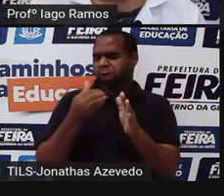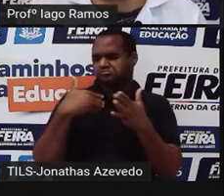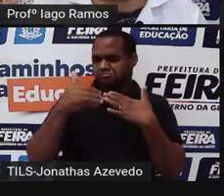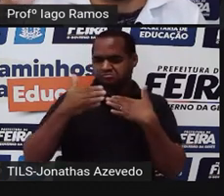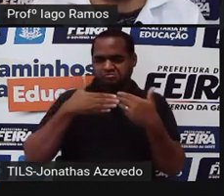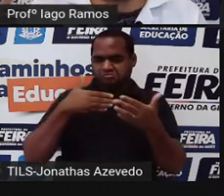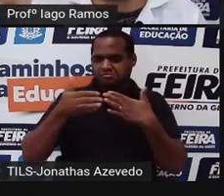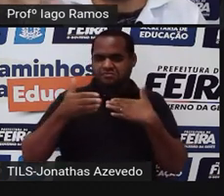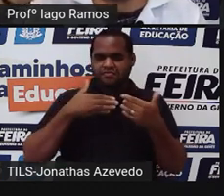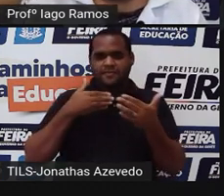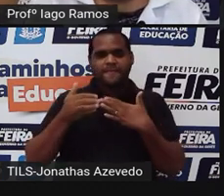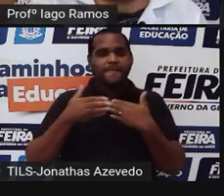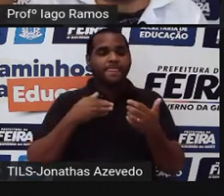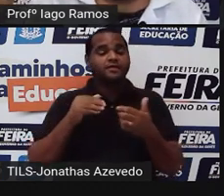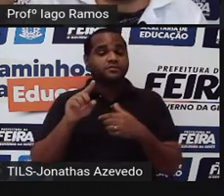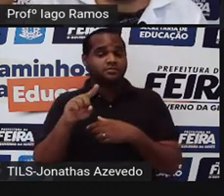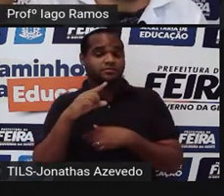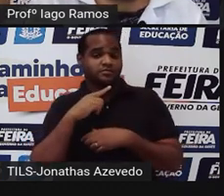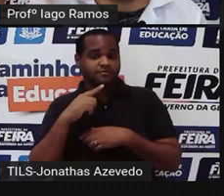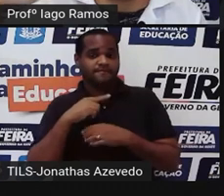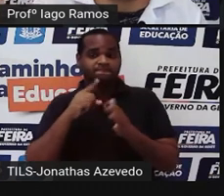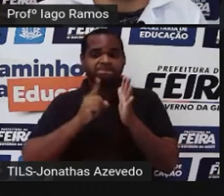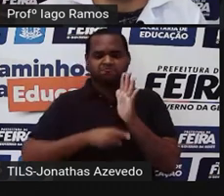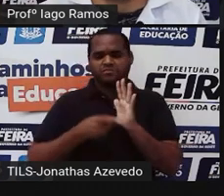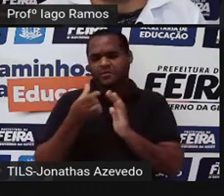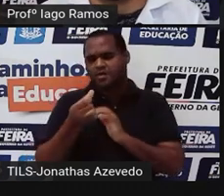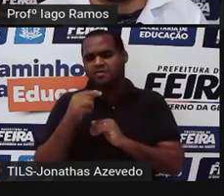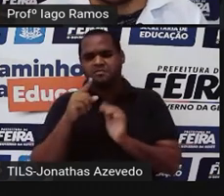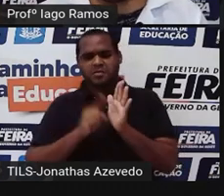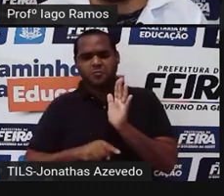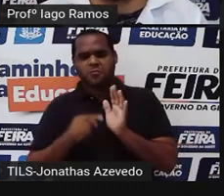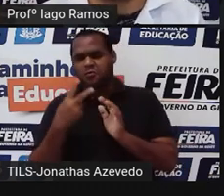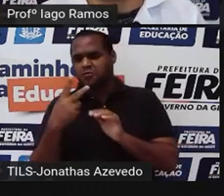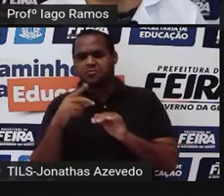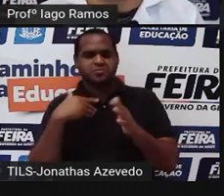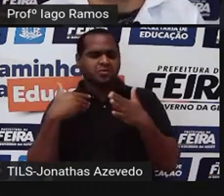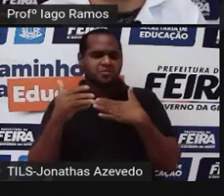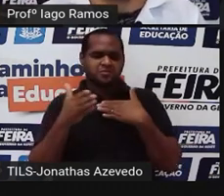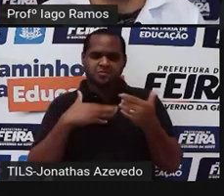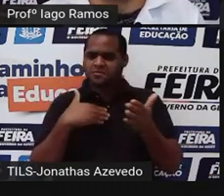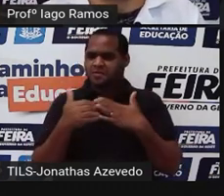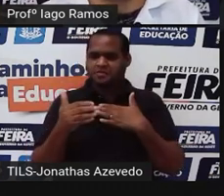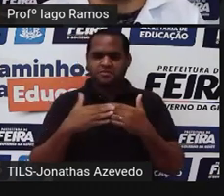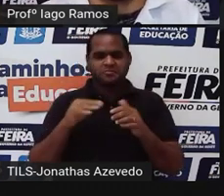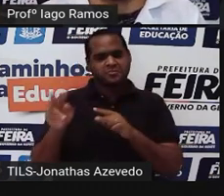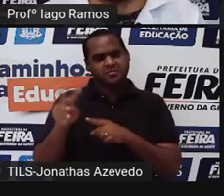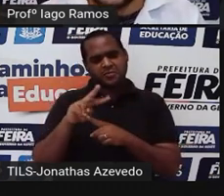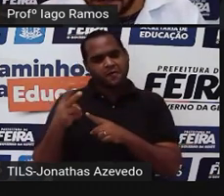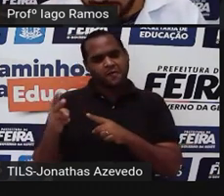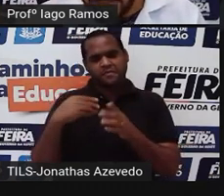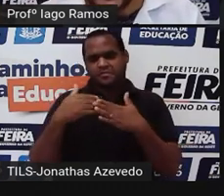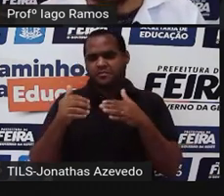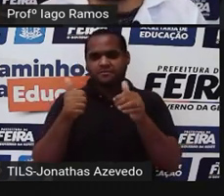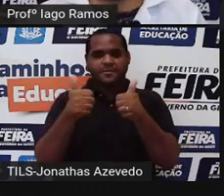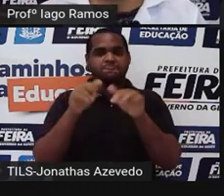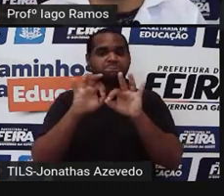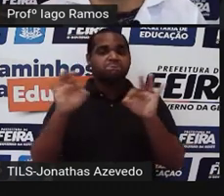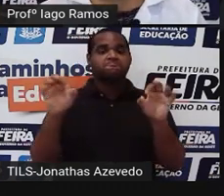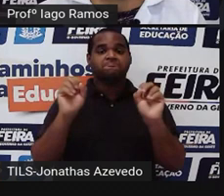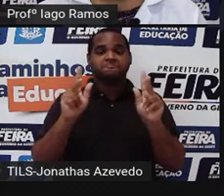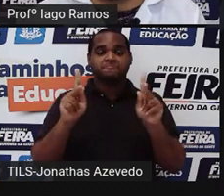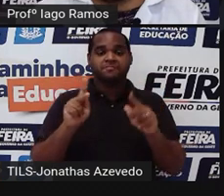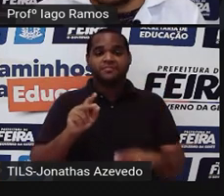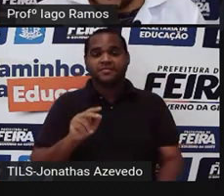tá? Ali, se vem o menos 6 primeiro, o menos 2 depois, tanto faz, tá bom? Beleza?